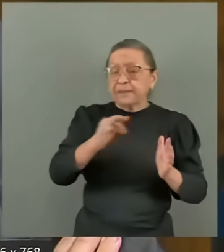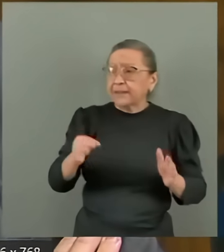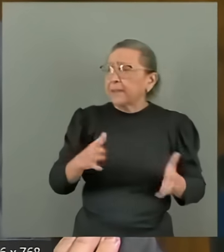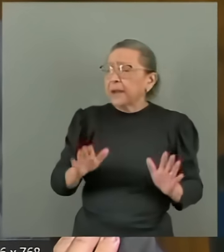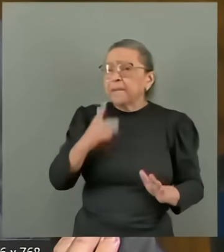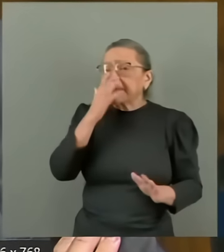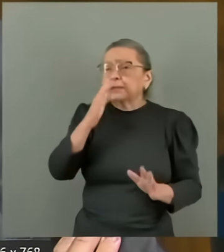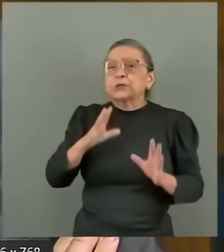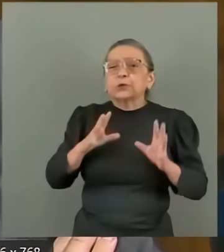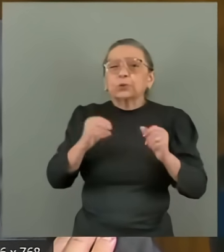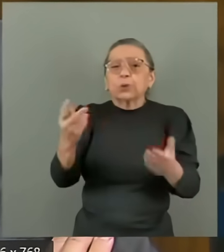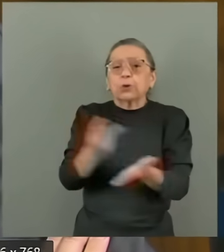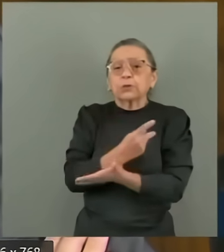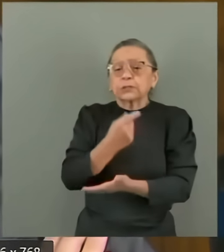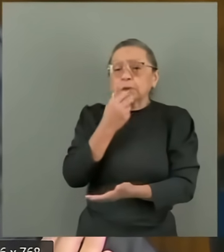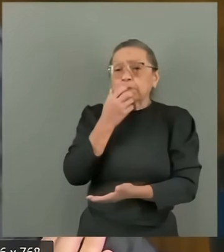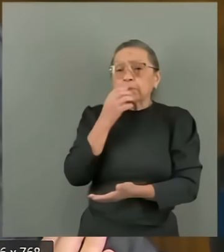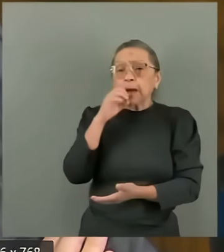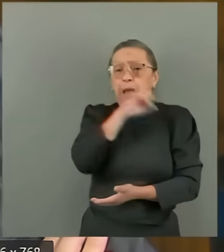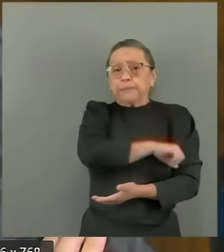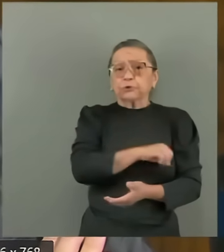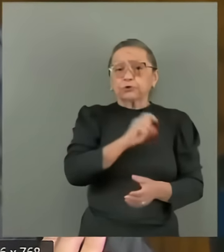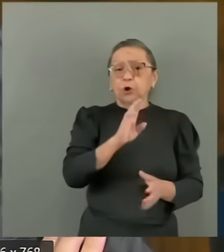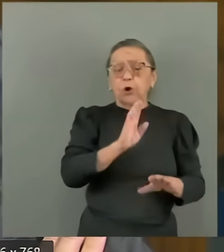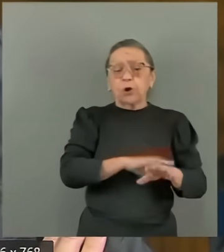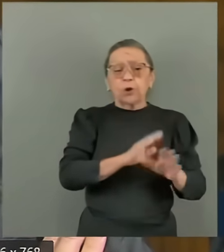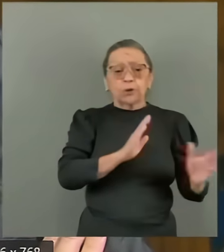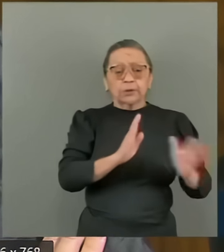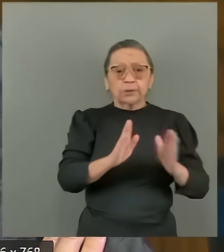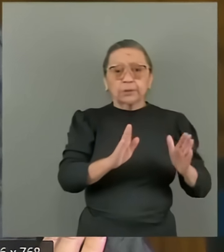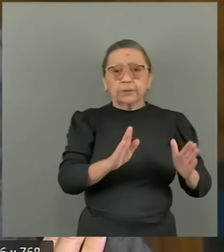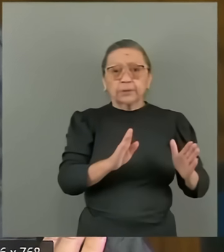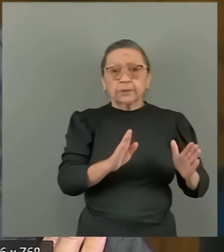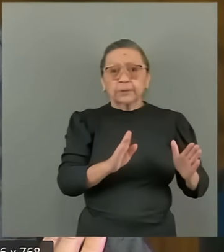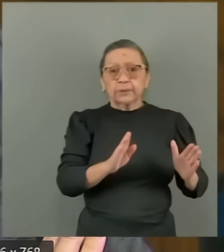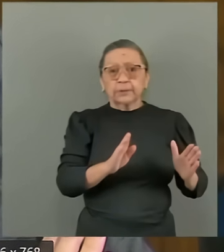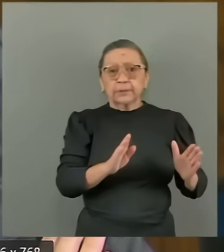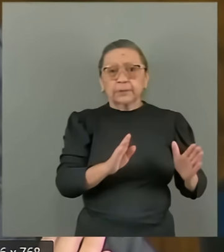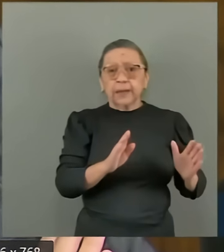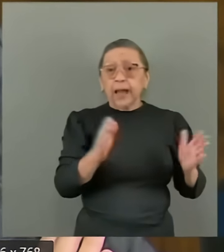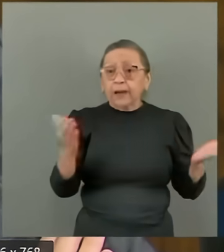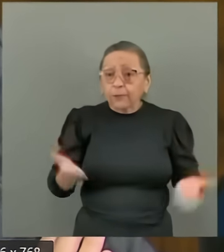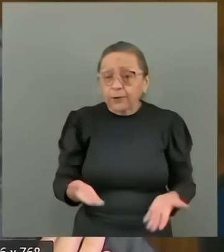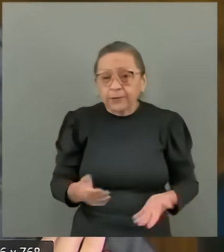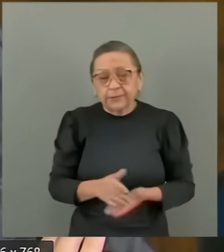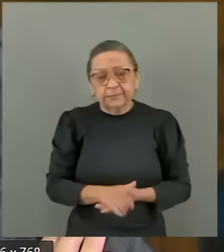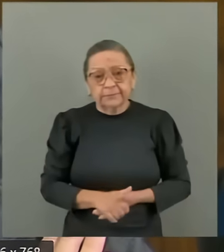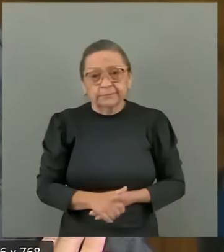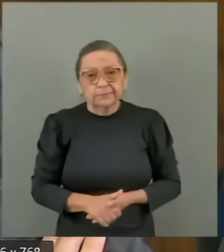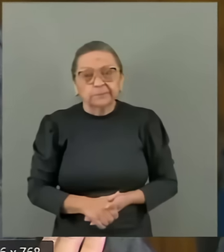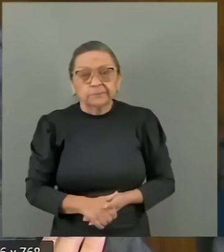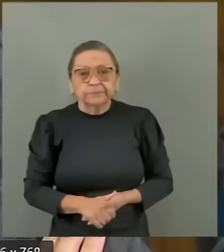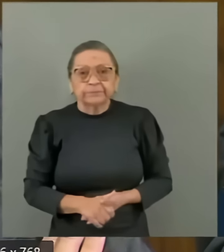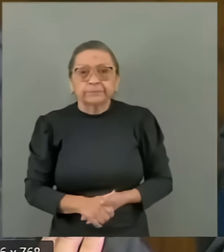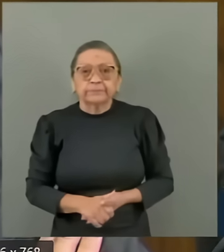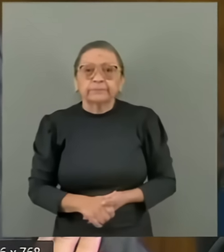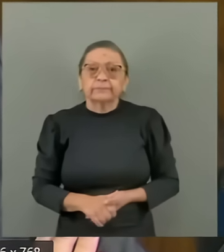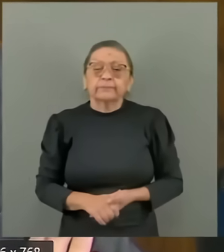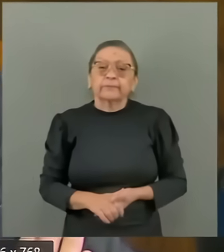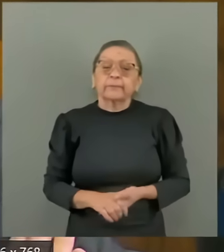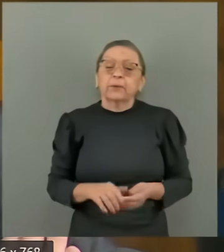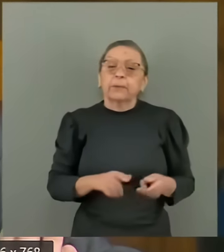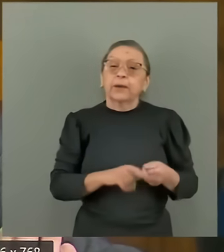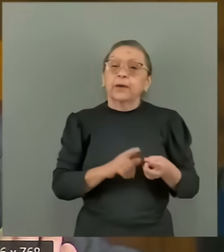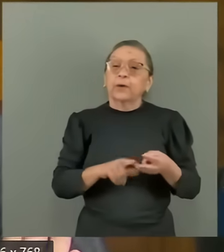aconteceram abruptamente apenas nessa forma e desta vez. Tá? Uma outra questão que eu quero chamar